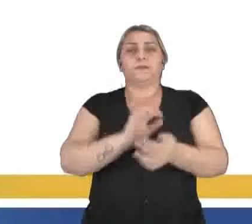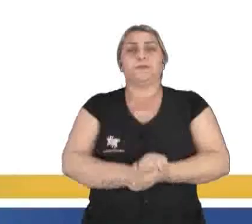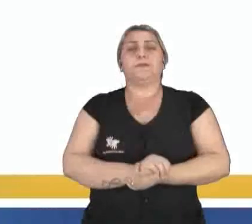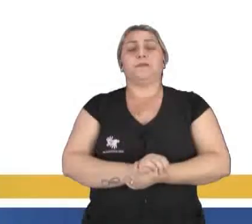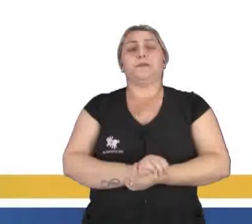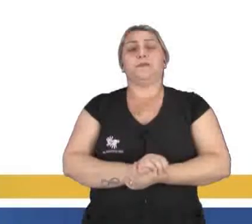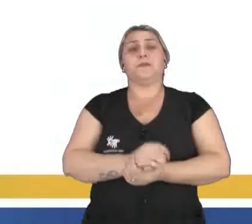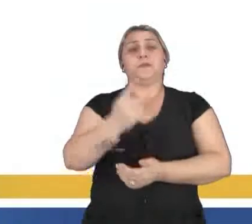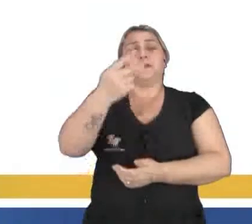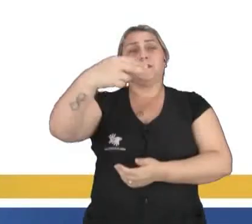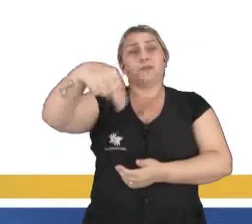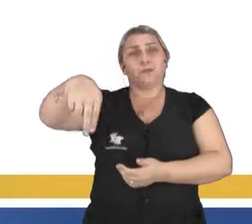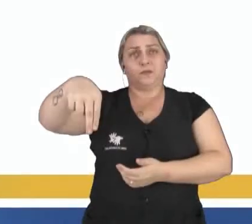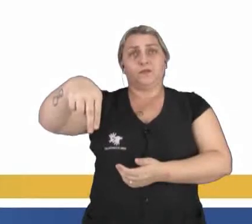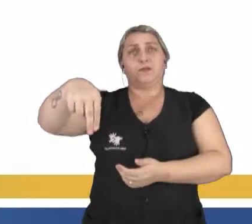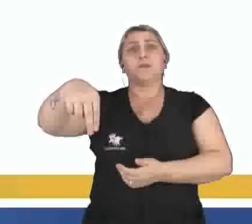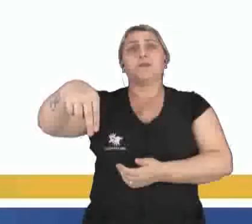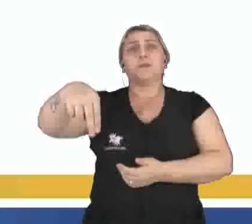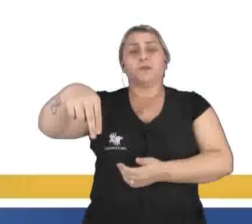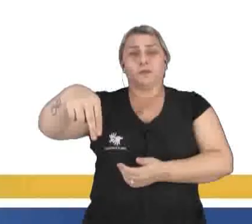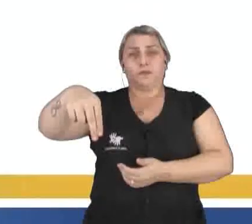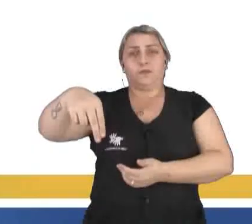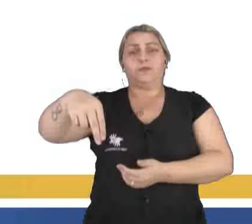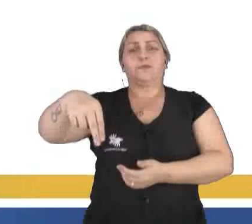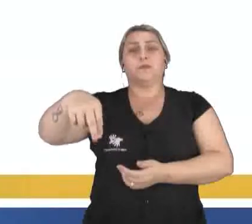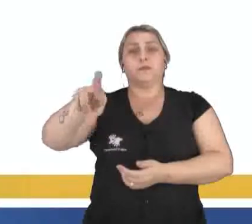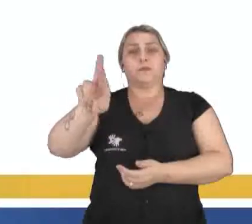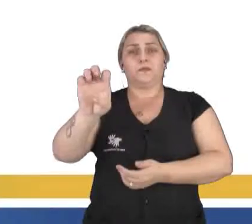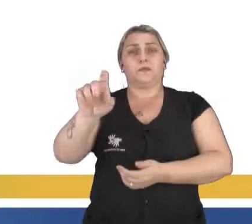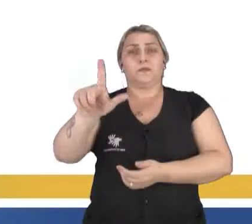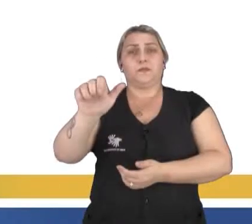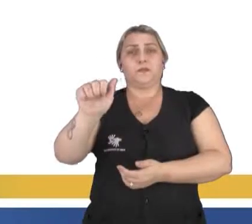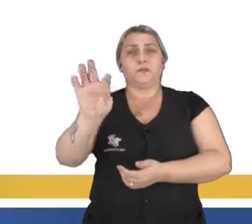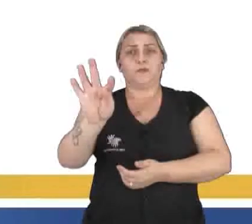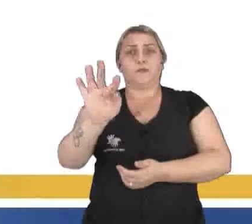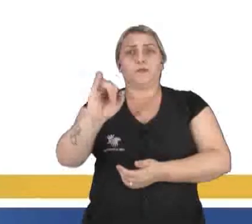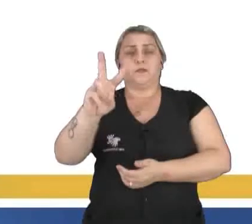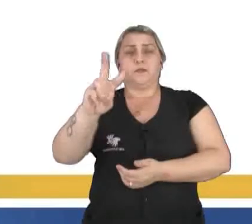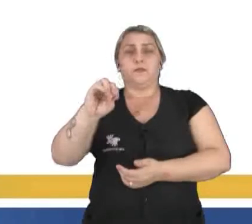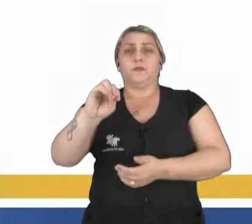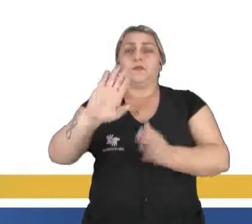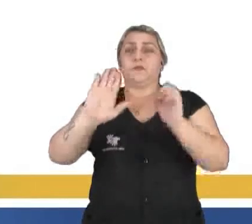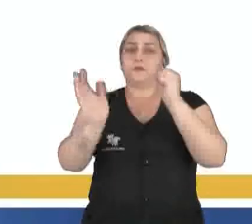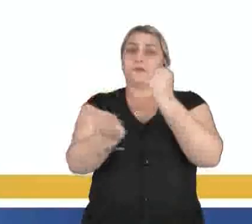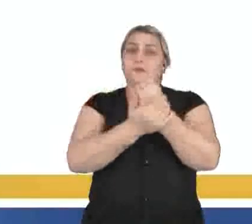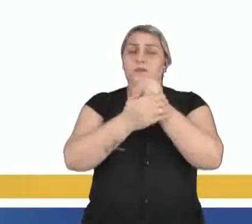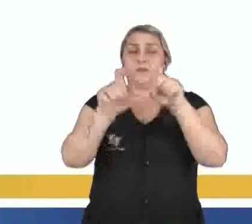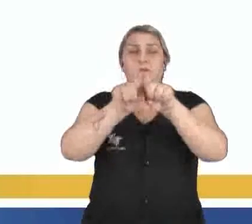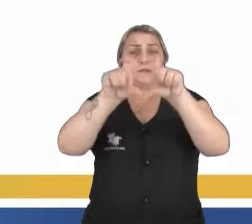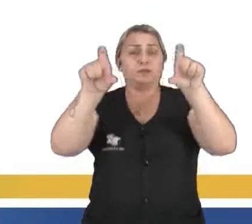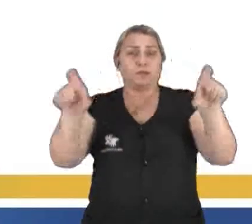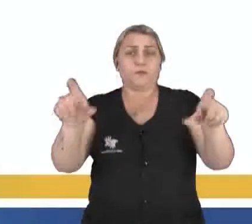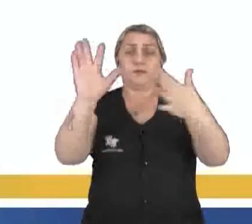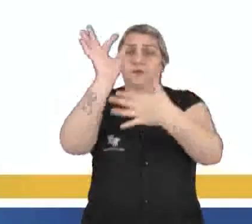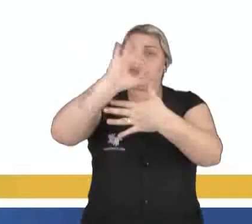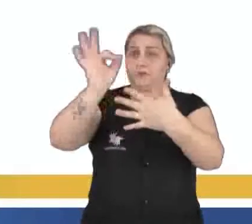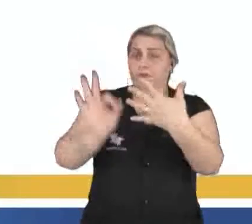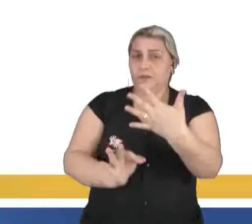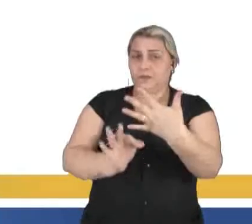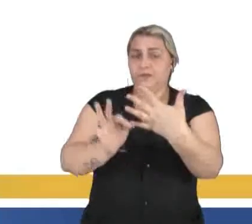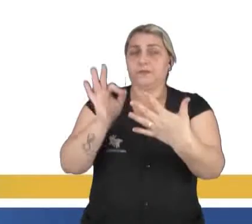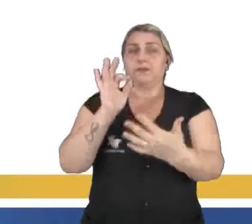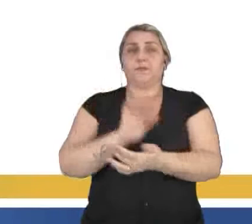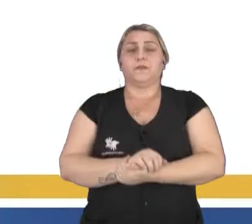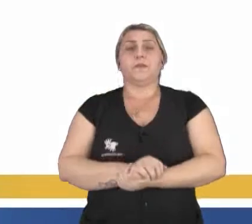um pronome relativo, tá? Que restringe aquela oração, tá bom? Aqueles elementos ali,